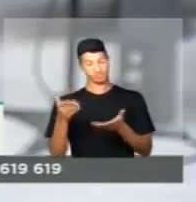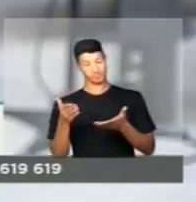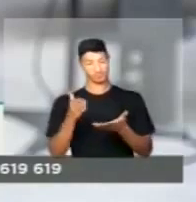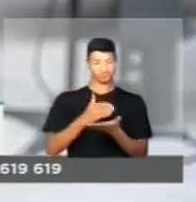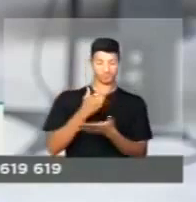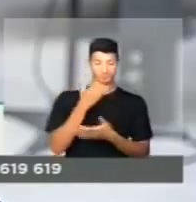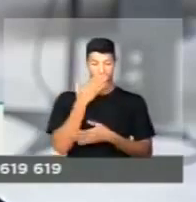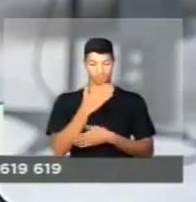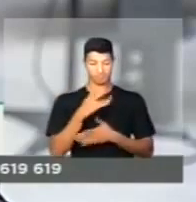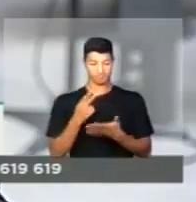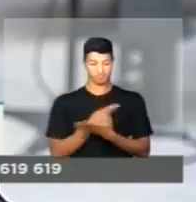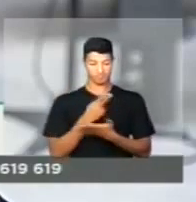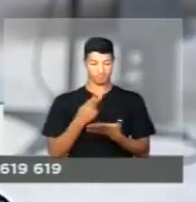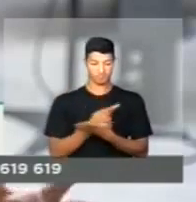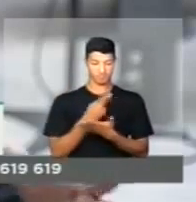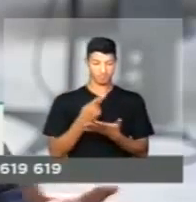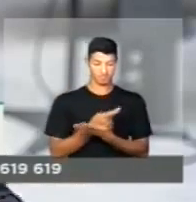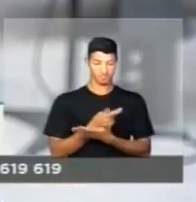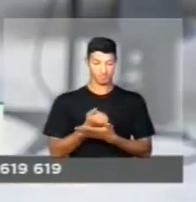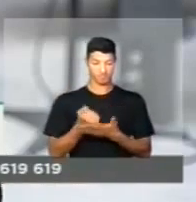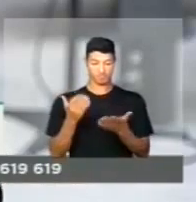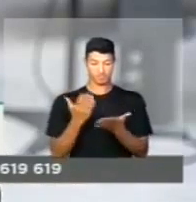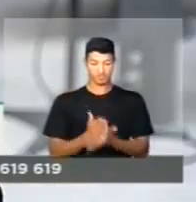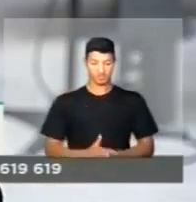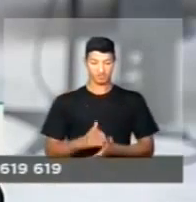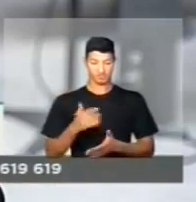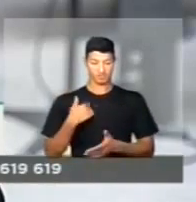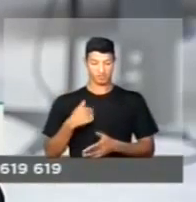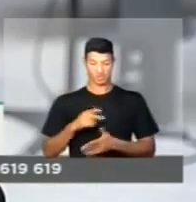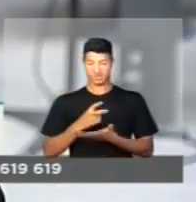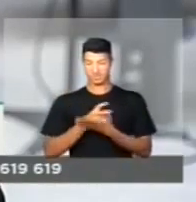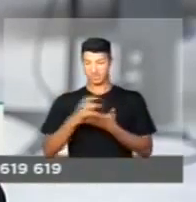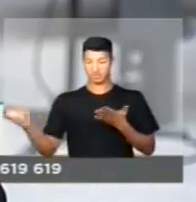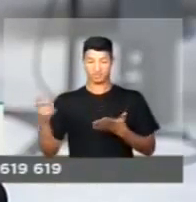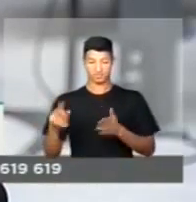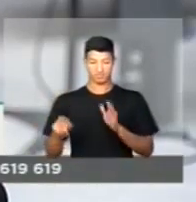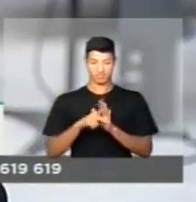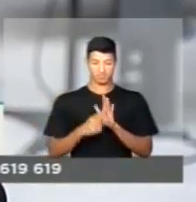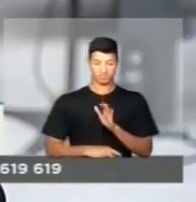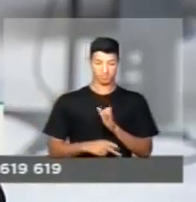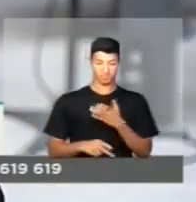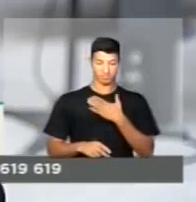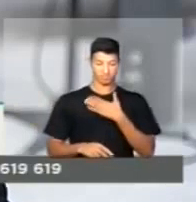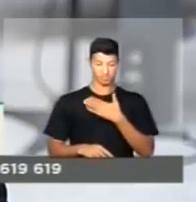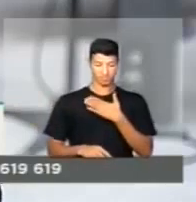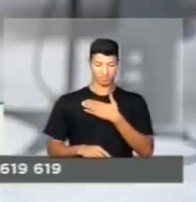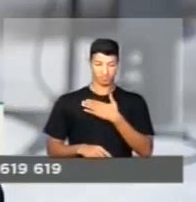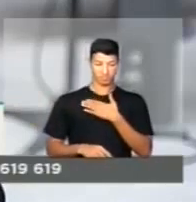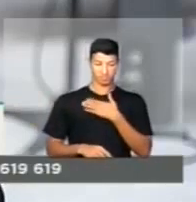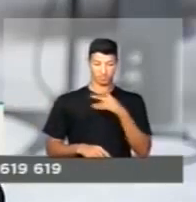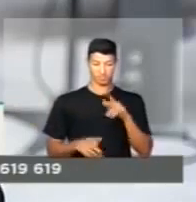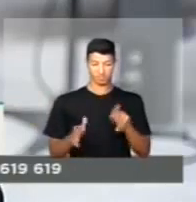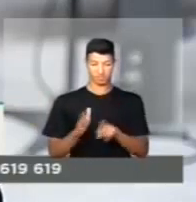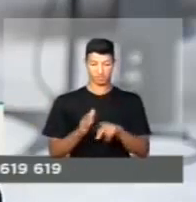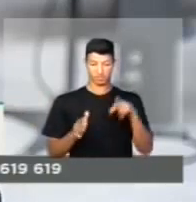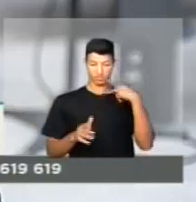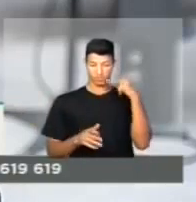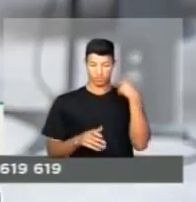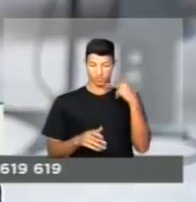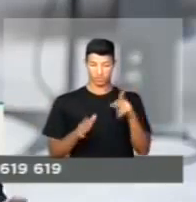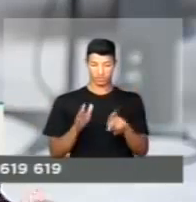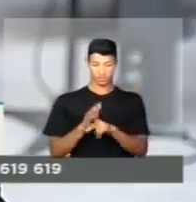forma injusta, acabou numa expulsão minha do partido em